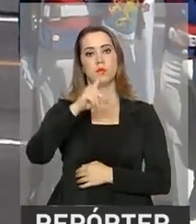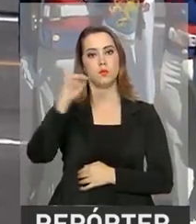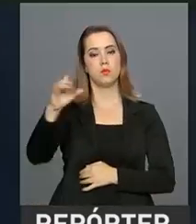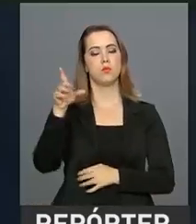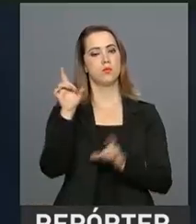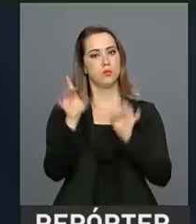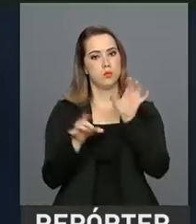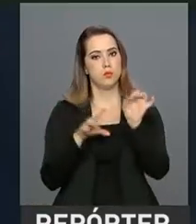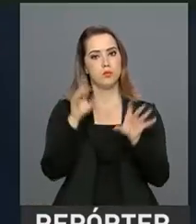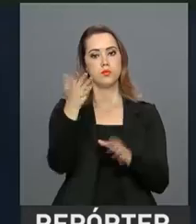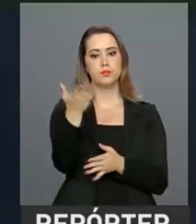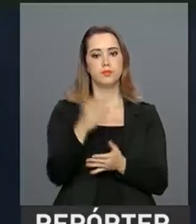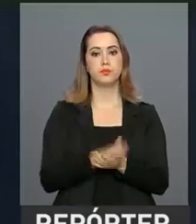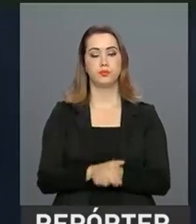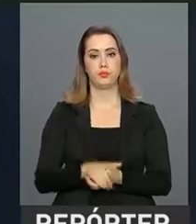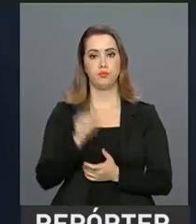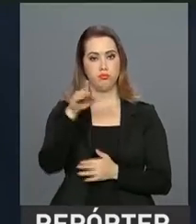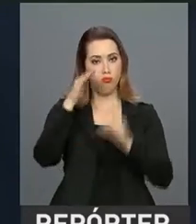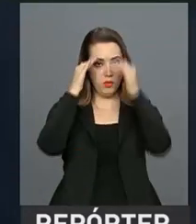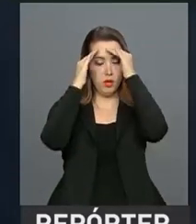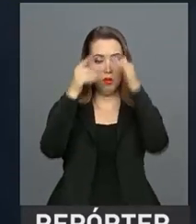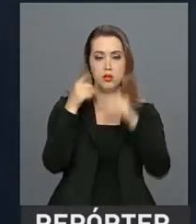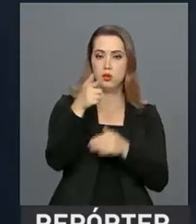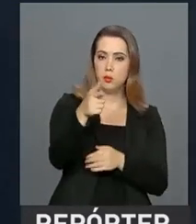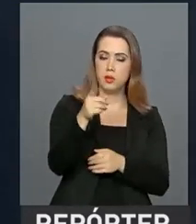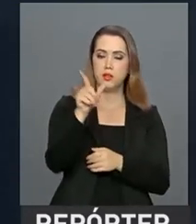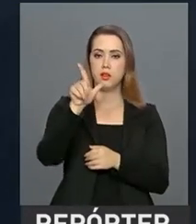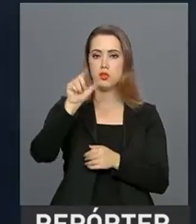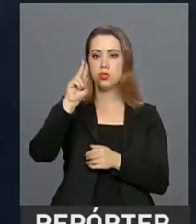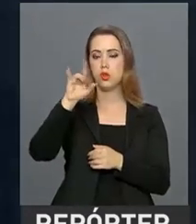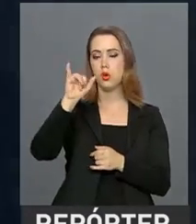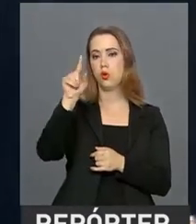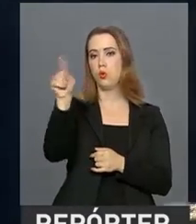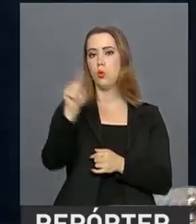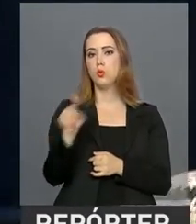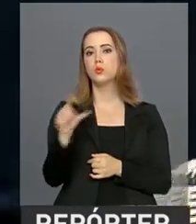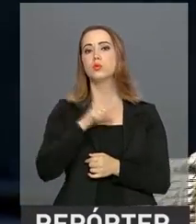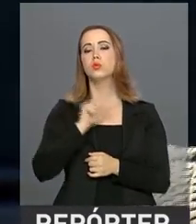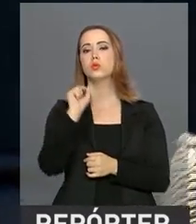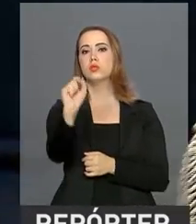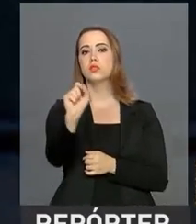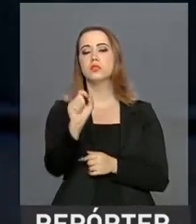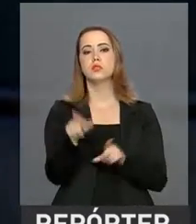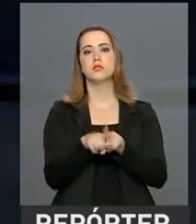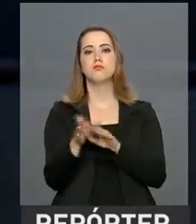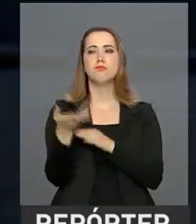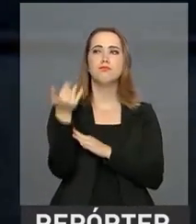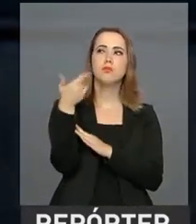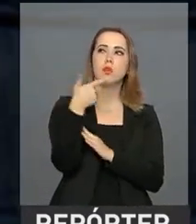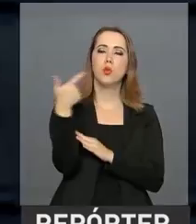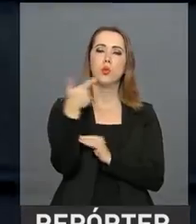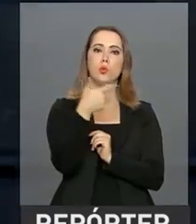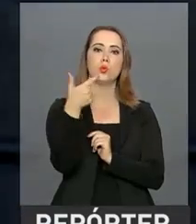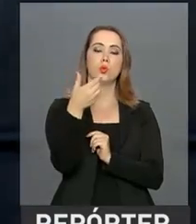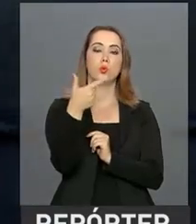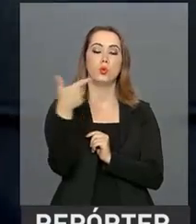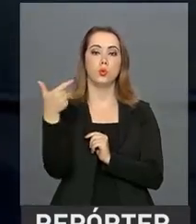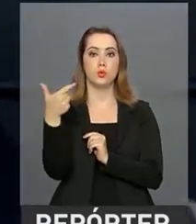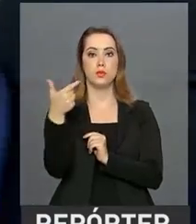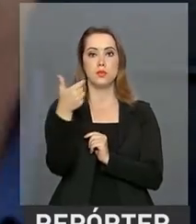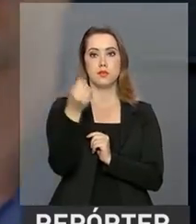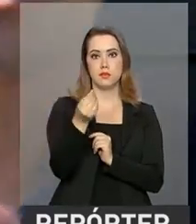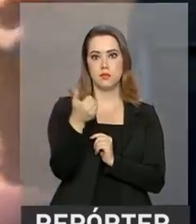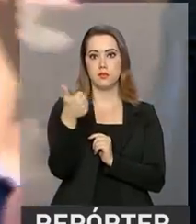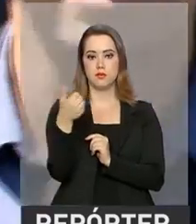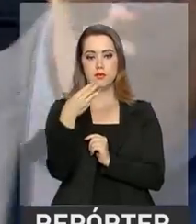o Brasil o dia do soldado é uma homenagem a luí Alves de Lima e Silva o Duque de Caxias que nasceu há 213 anos entre